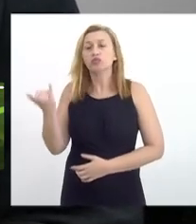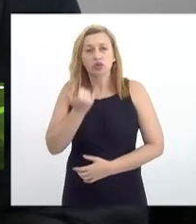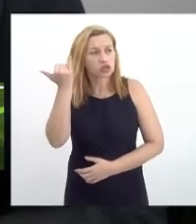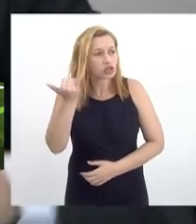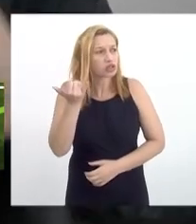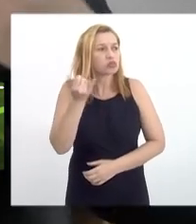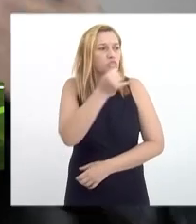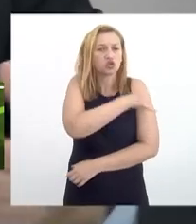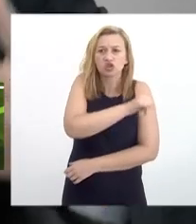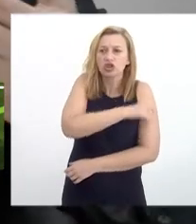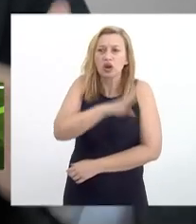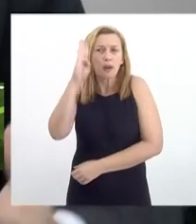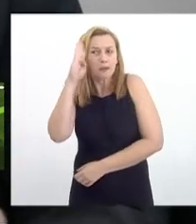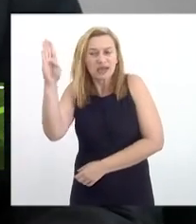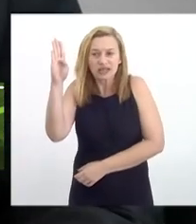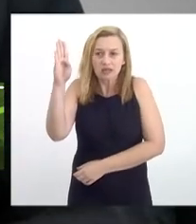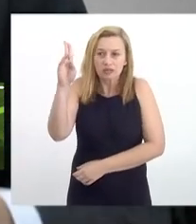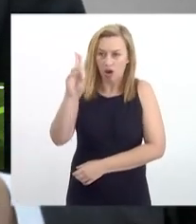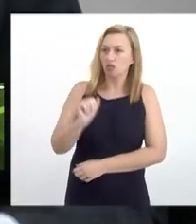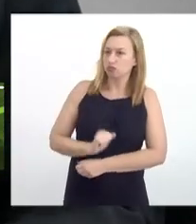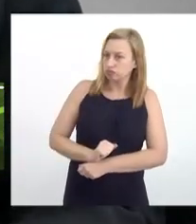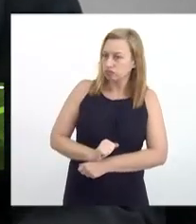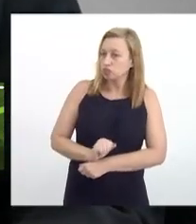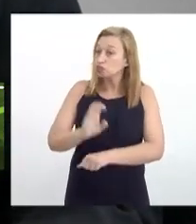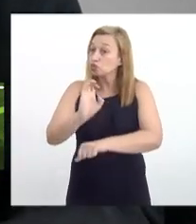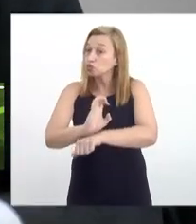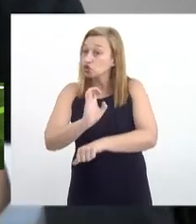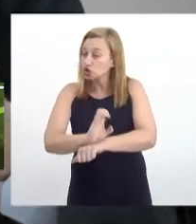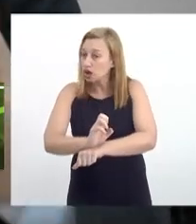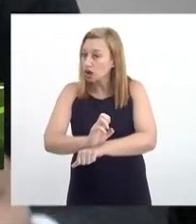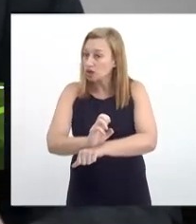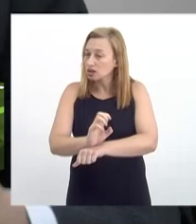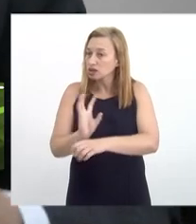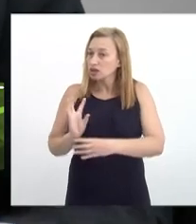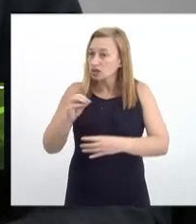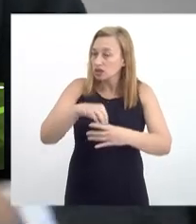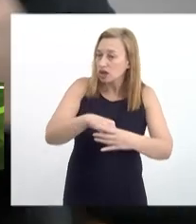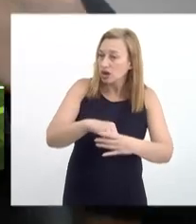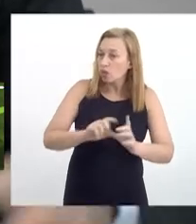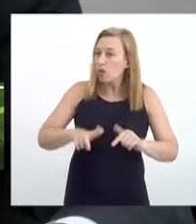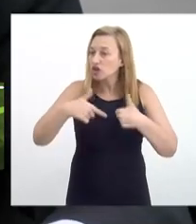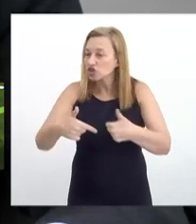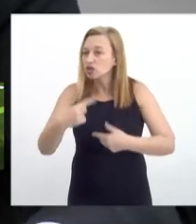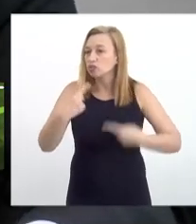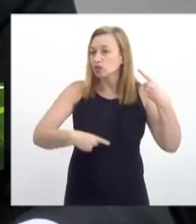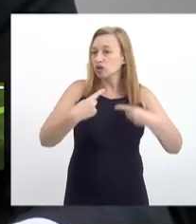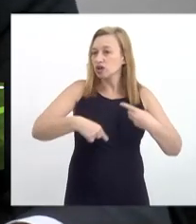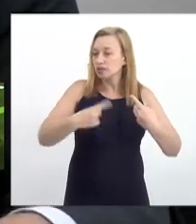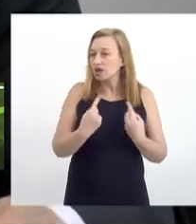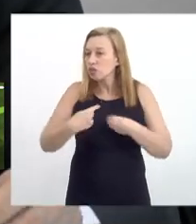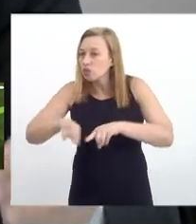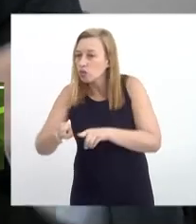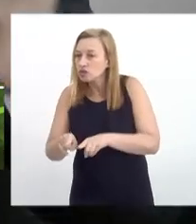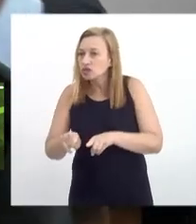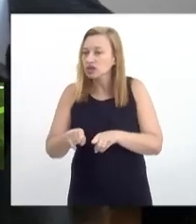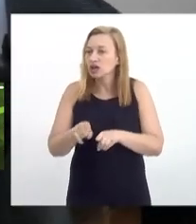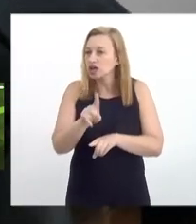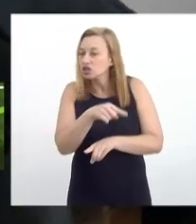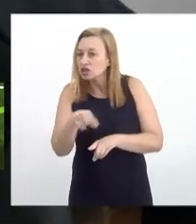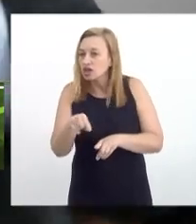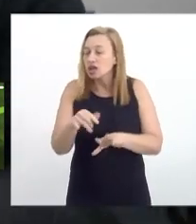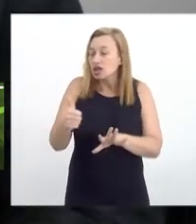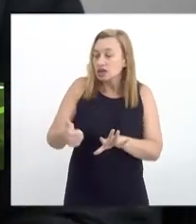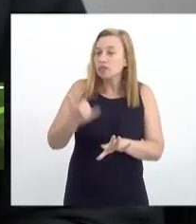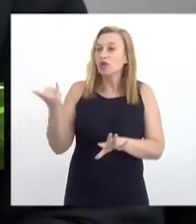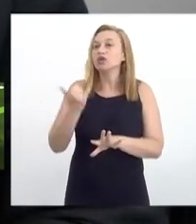Janeiro, é talvez o principal instrumento do Estado de implementar ações políticas para enfrentar a exclusão. Então, eu acho que valeria muito